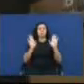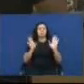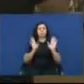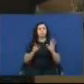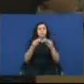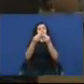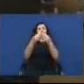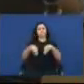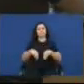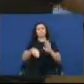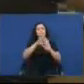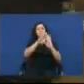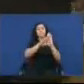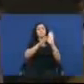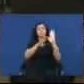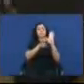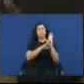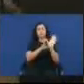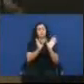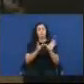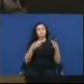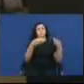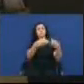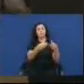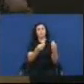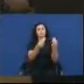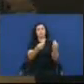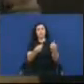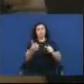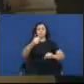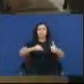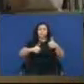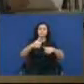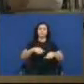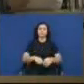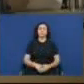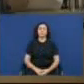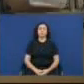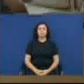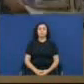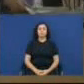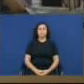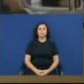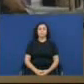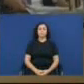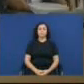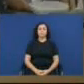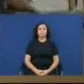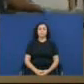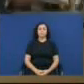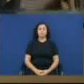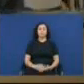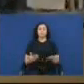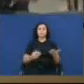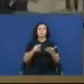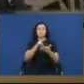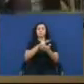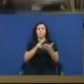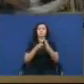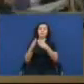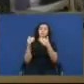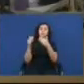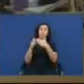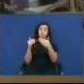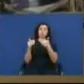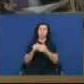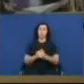já prejudicada, portanto, a mesma será encaminhada às comissões competentes. Partamos agora para a leitura dos